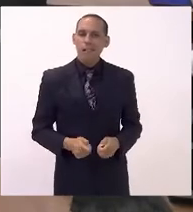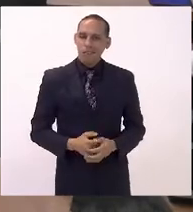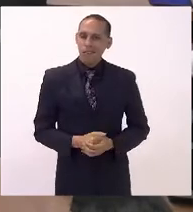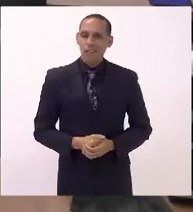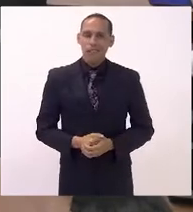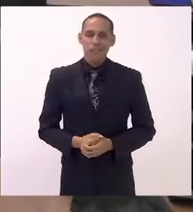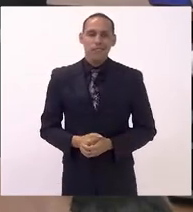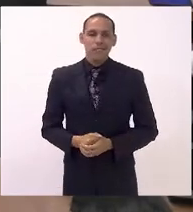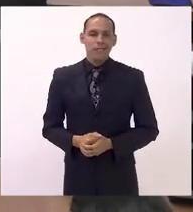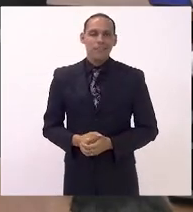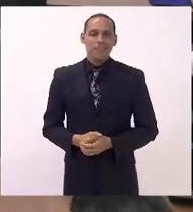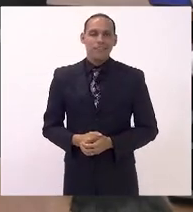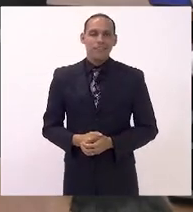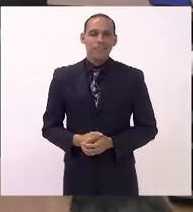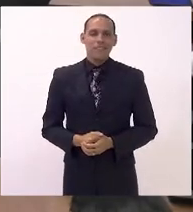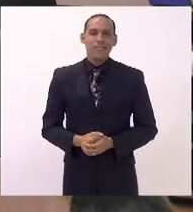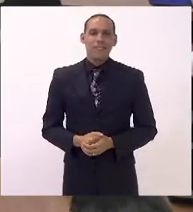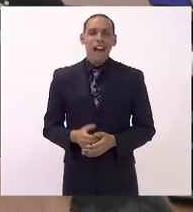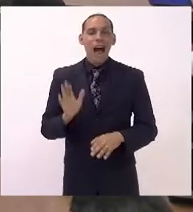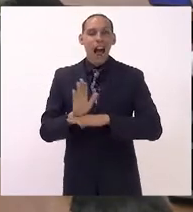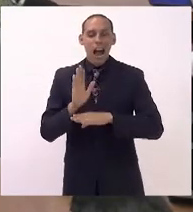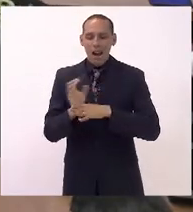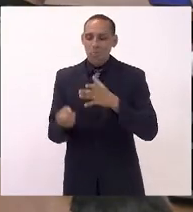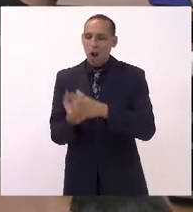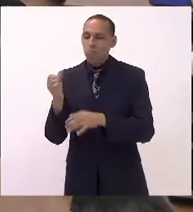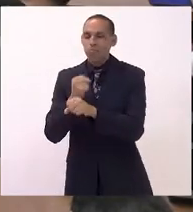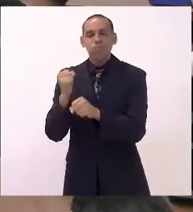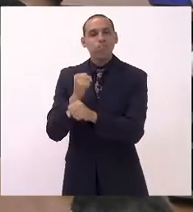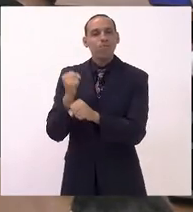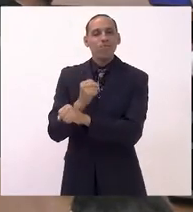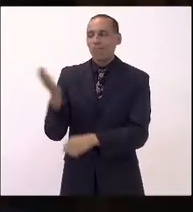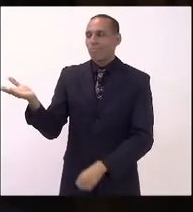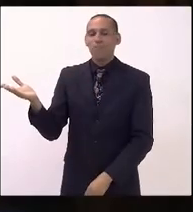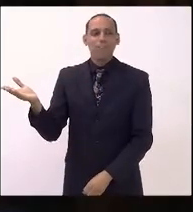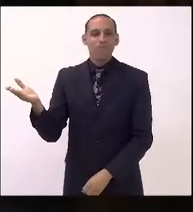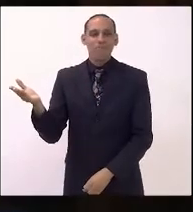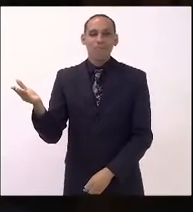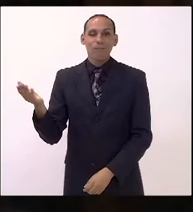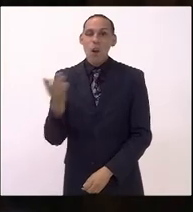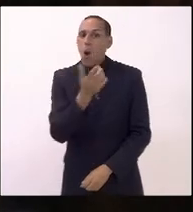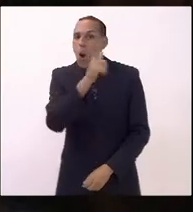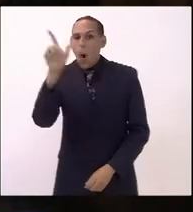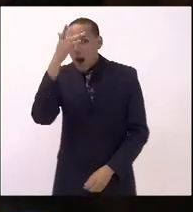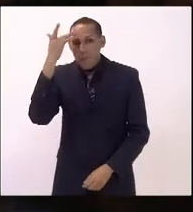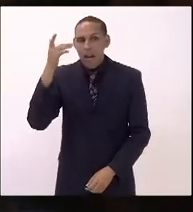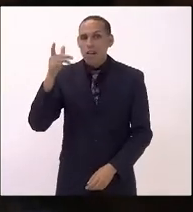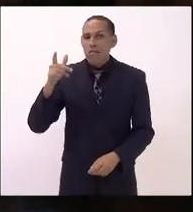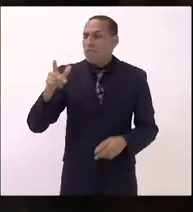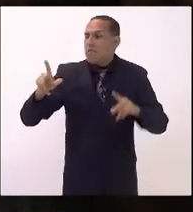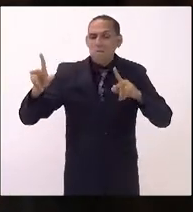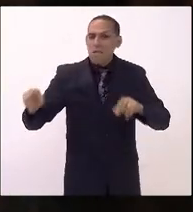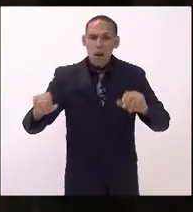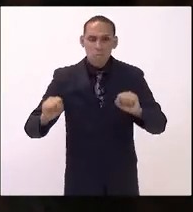né? Nessa construção. E olha que eu tinha outras pessoas que podiam ter feito a mesma coisa.